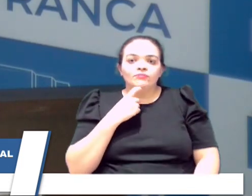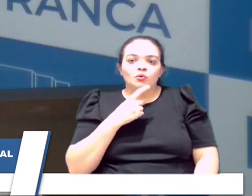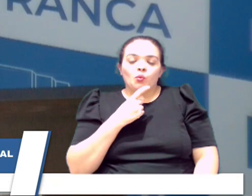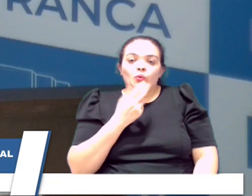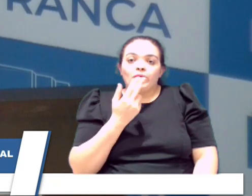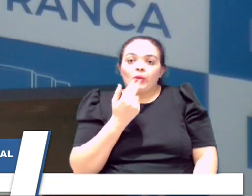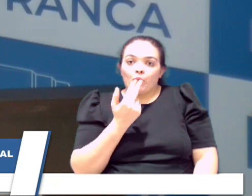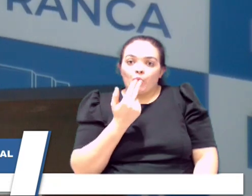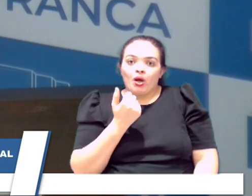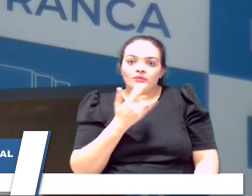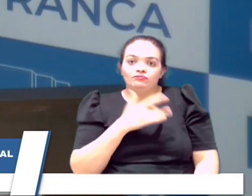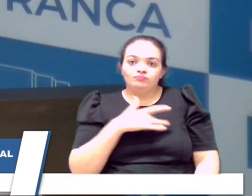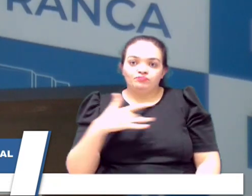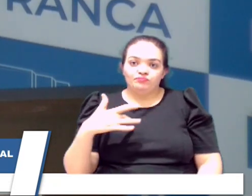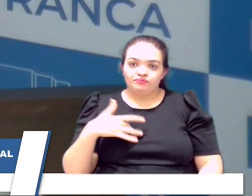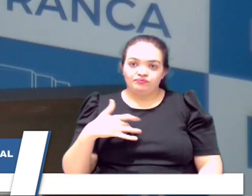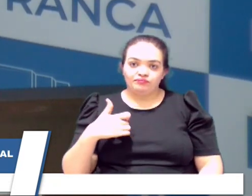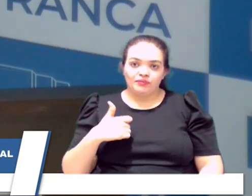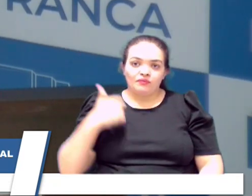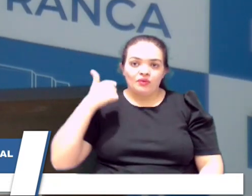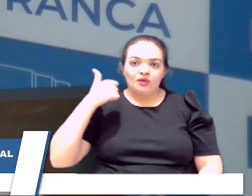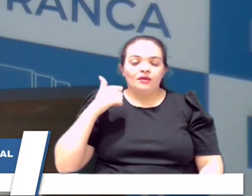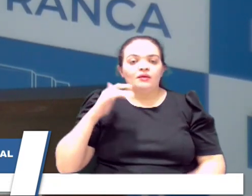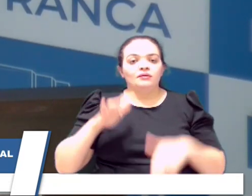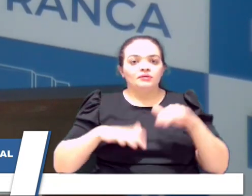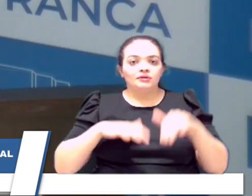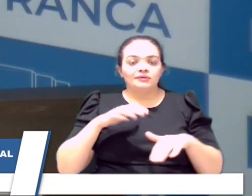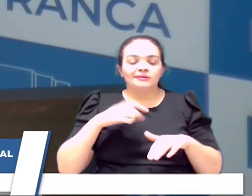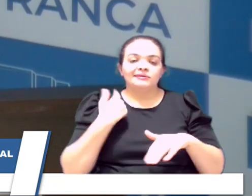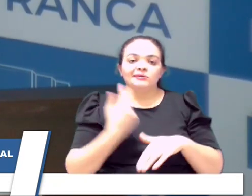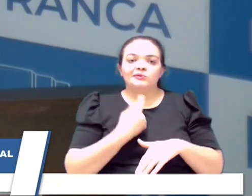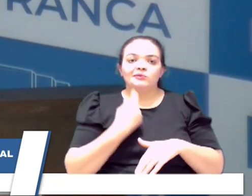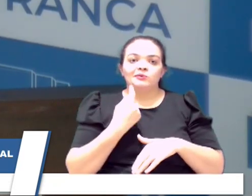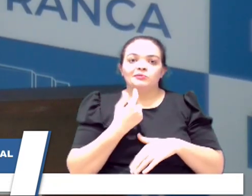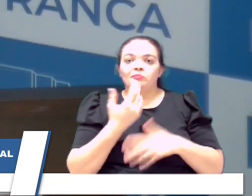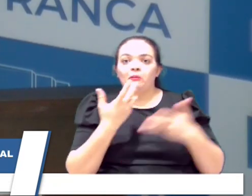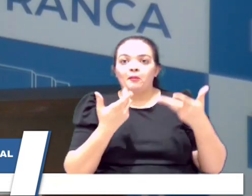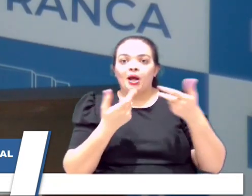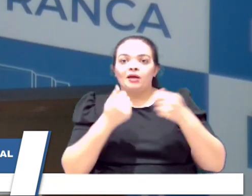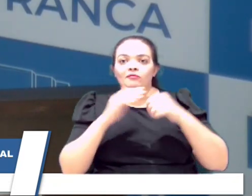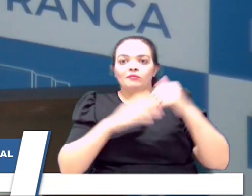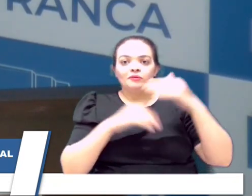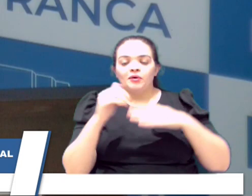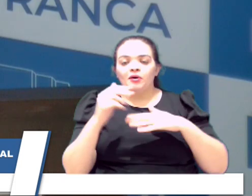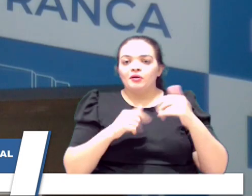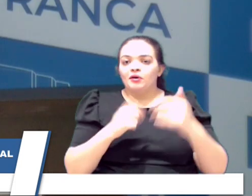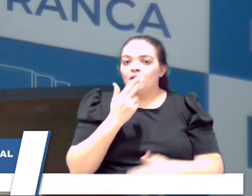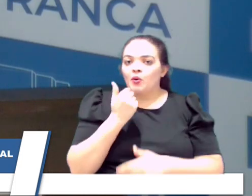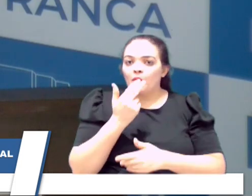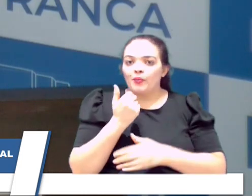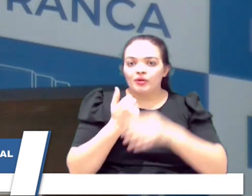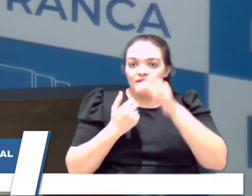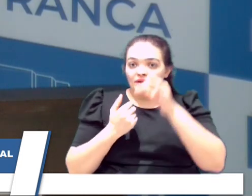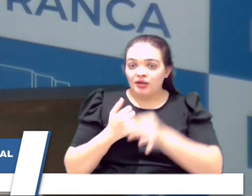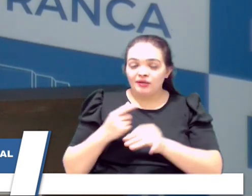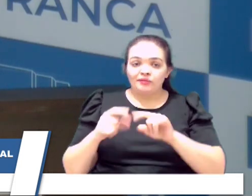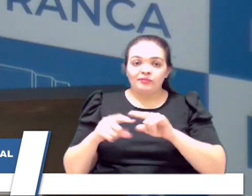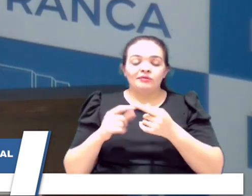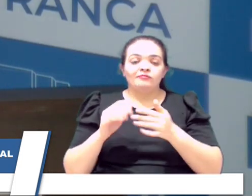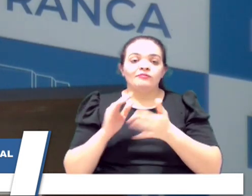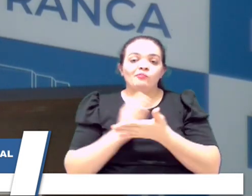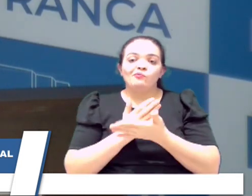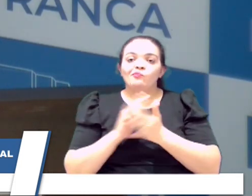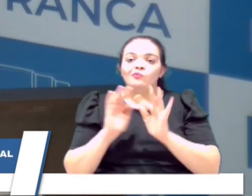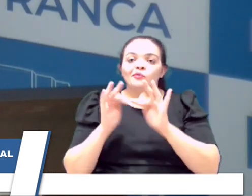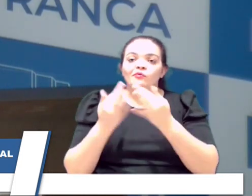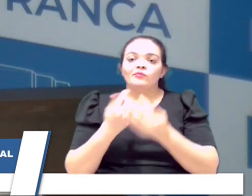né, devida. Então, muitas vezes, mesmo com a nossa excelente nutricionista passando uma dieta adequada, mesmo assim, algumas famílias não conseguem seguir